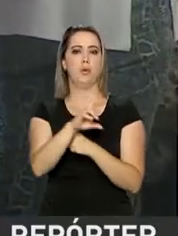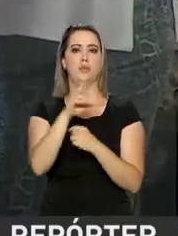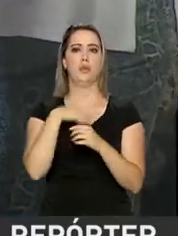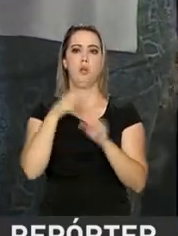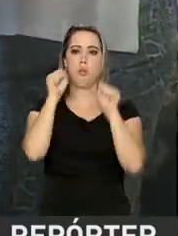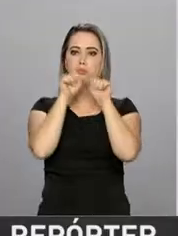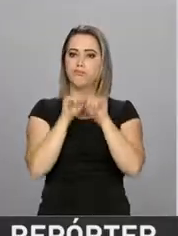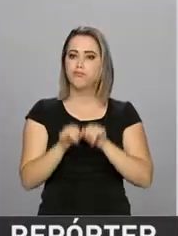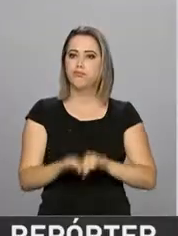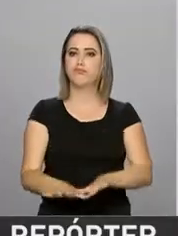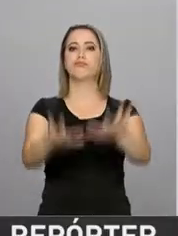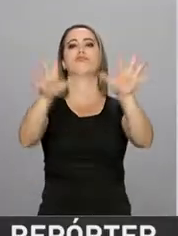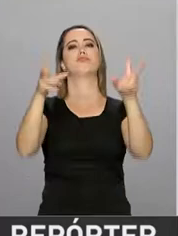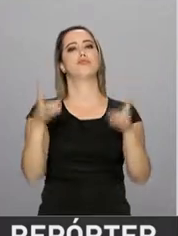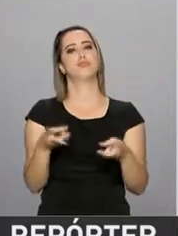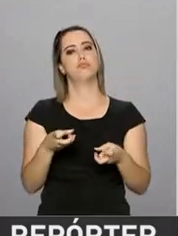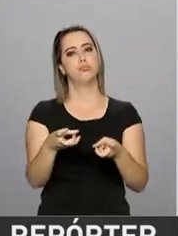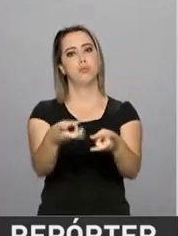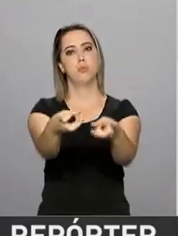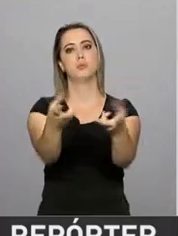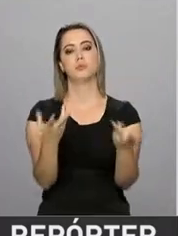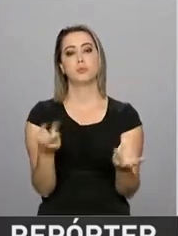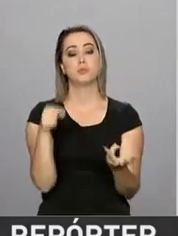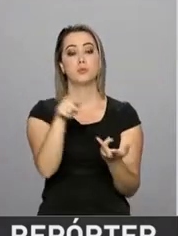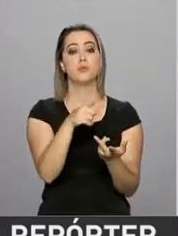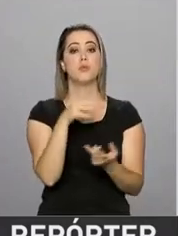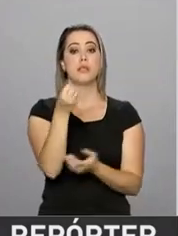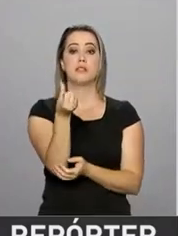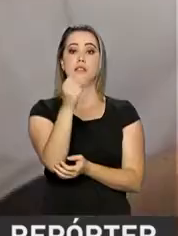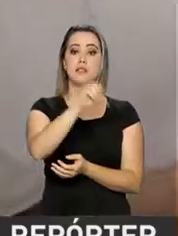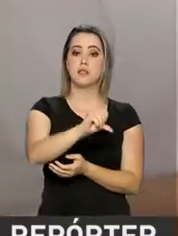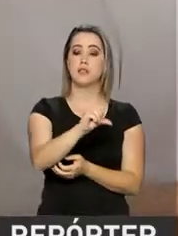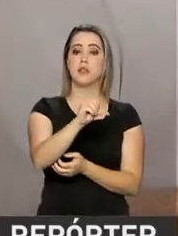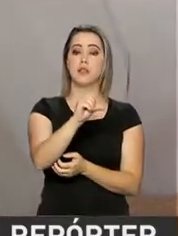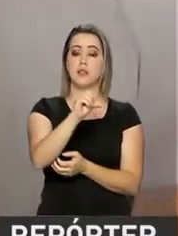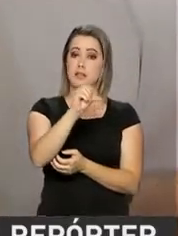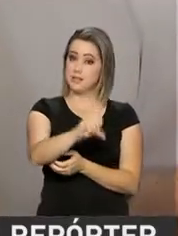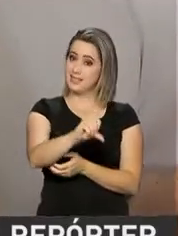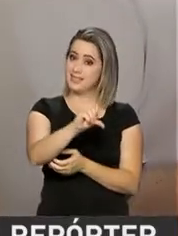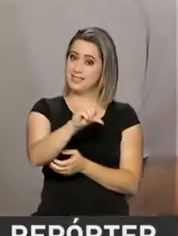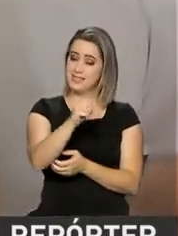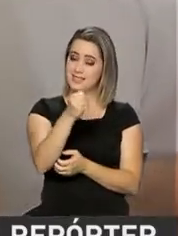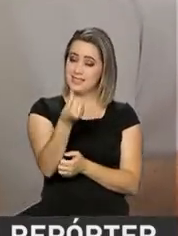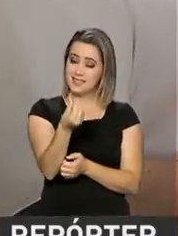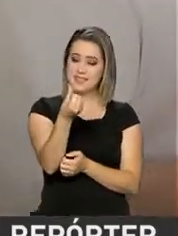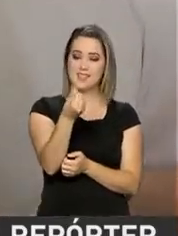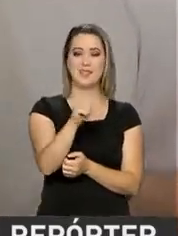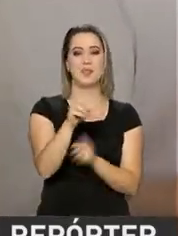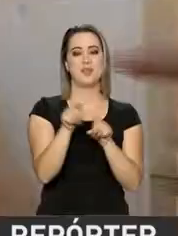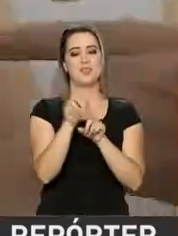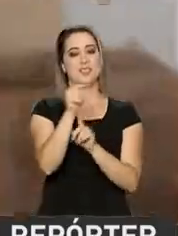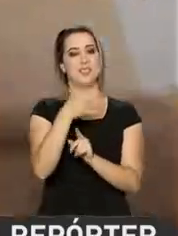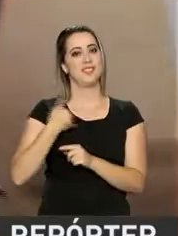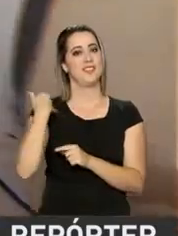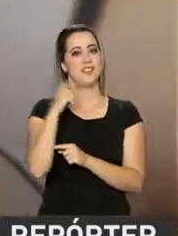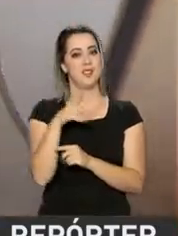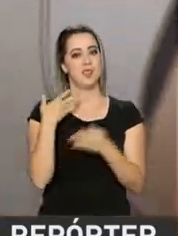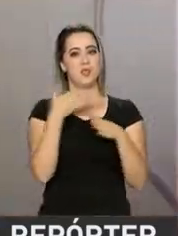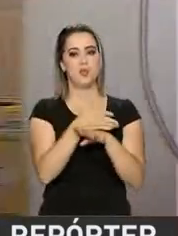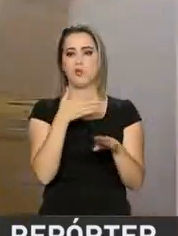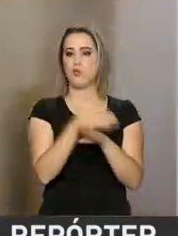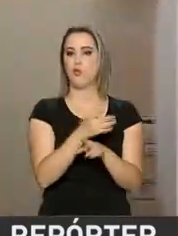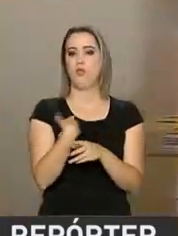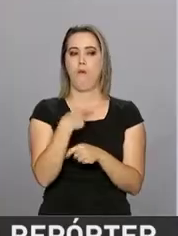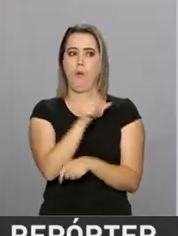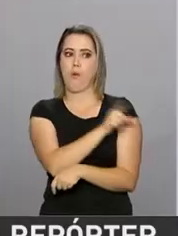multiplicação do vírus. Seu José tem 69 anos e se preocupa com a gripe. Foi cedinho ao posto acompanhado da mulher para